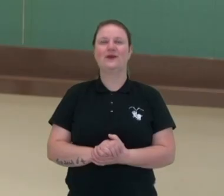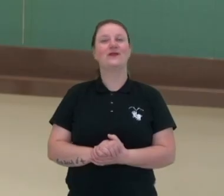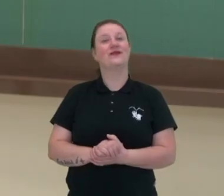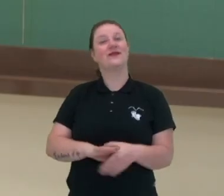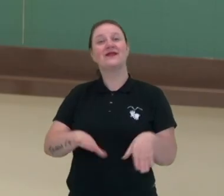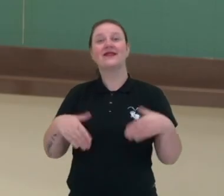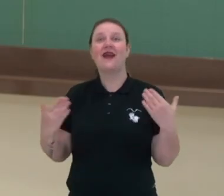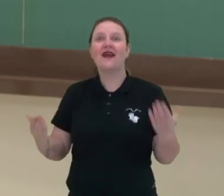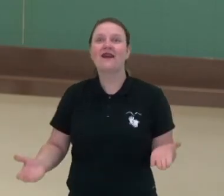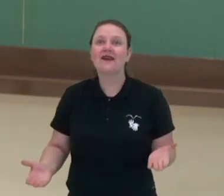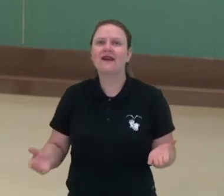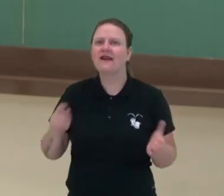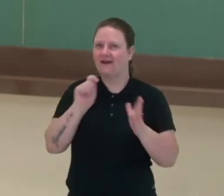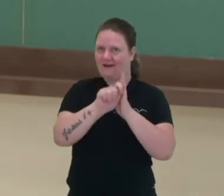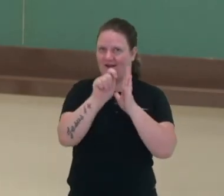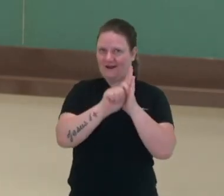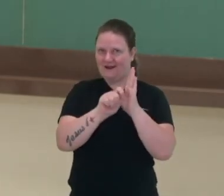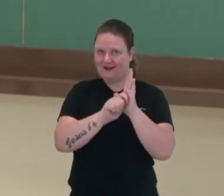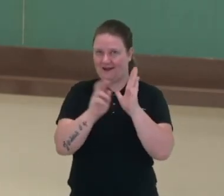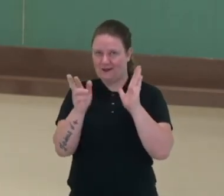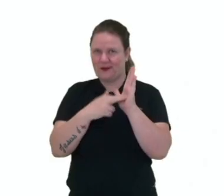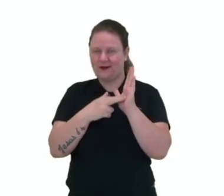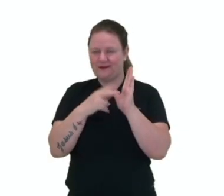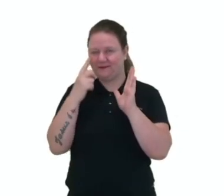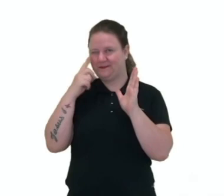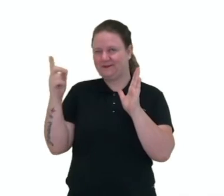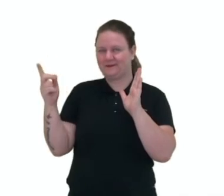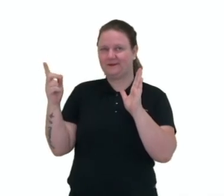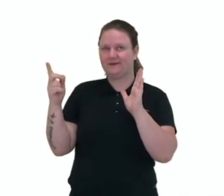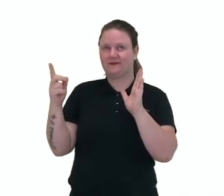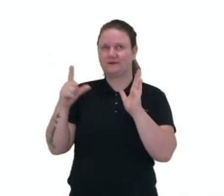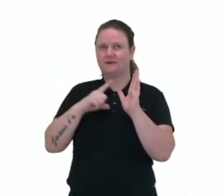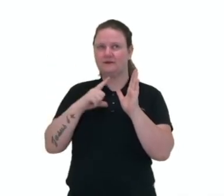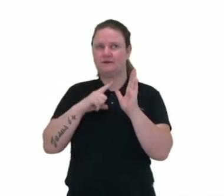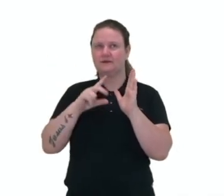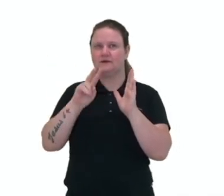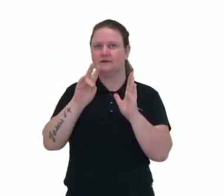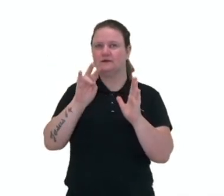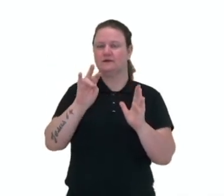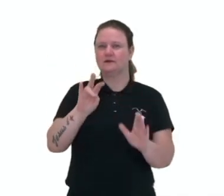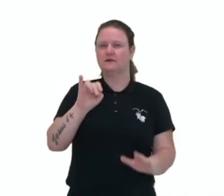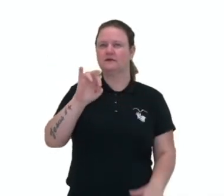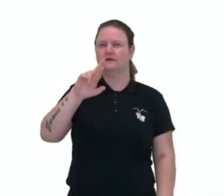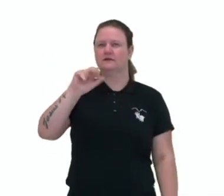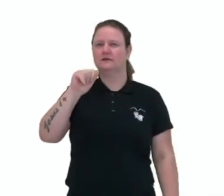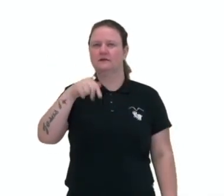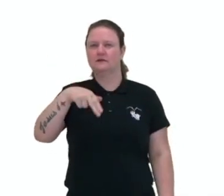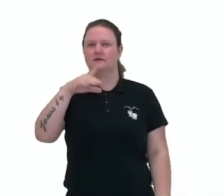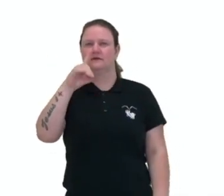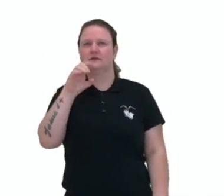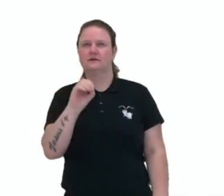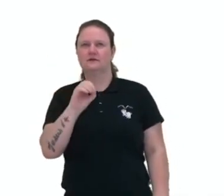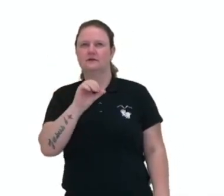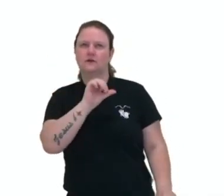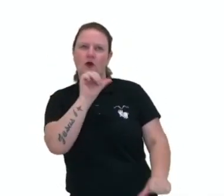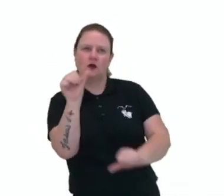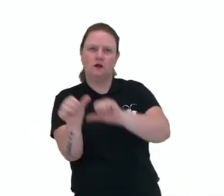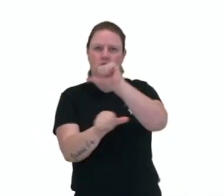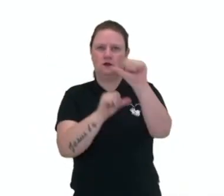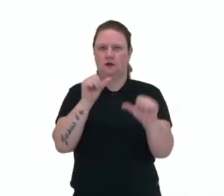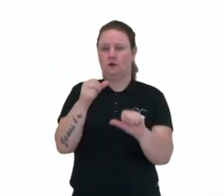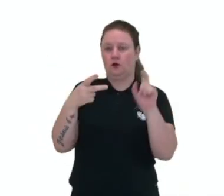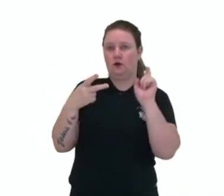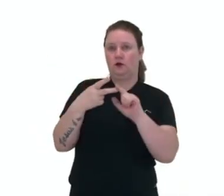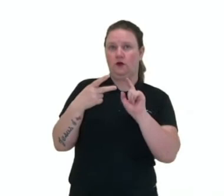E aí, o que você escreveu? Vamos ver? Virando no primeiro verso, indica se transformando, e no segundo é mudando